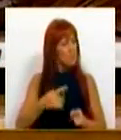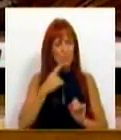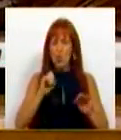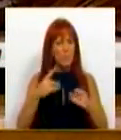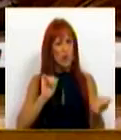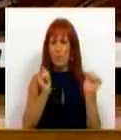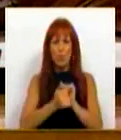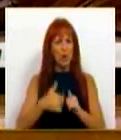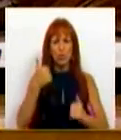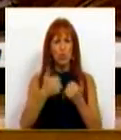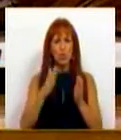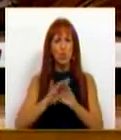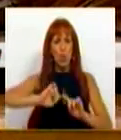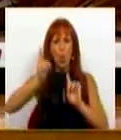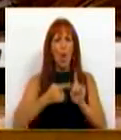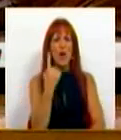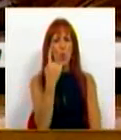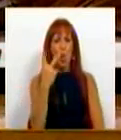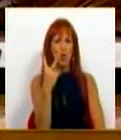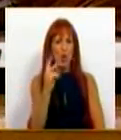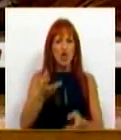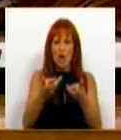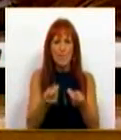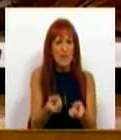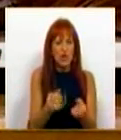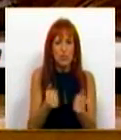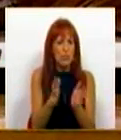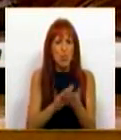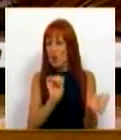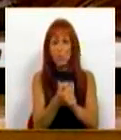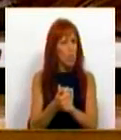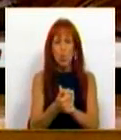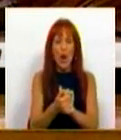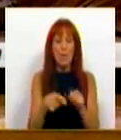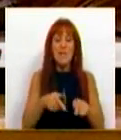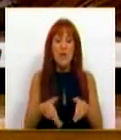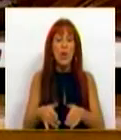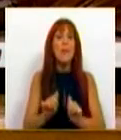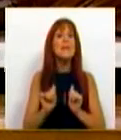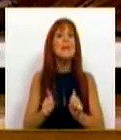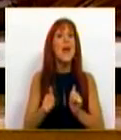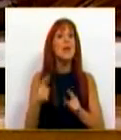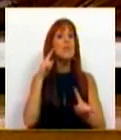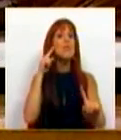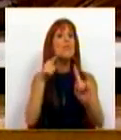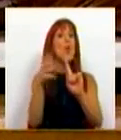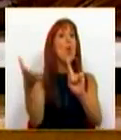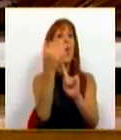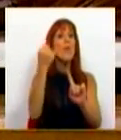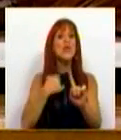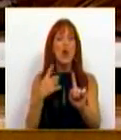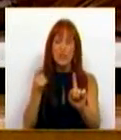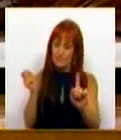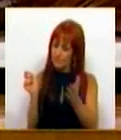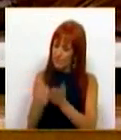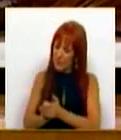possível mudar tudo num ano ou em dois orçamentos. Mas este é o caminho certo para alcançar os objetivos que